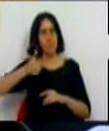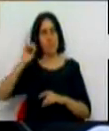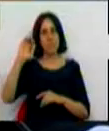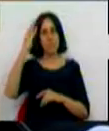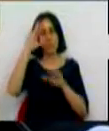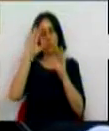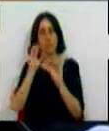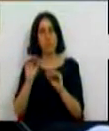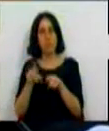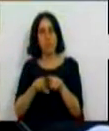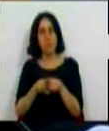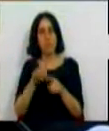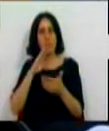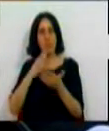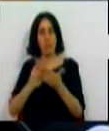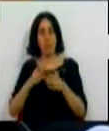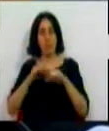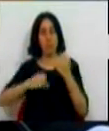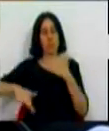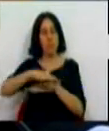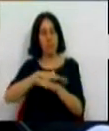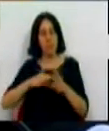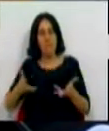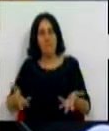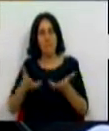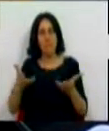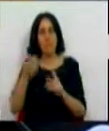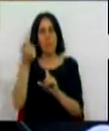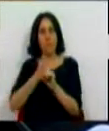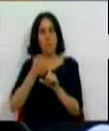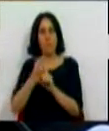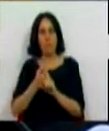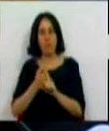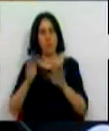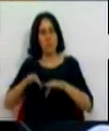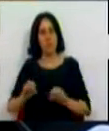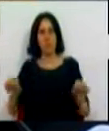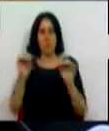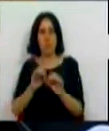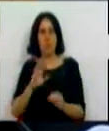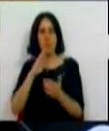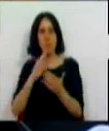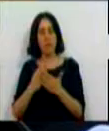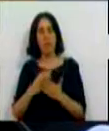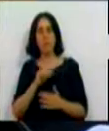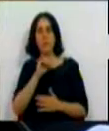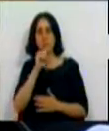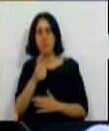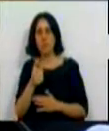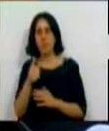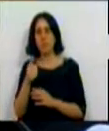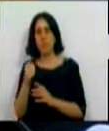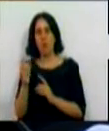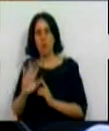política educativa a mobilização da sociedade para um combate sem tréguas ao insucesso escolar.